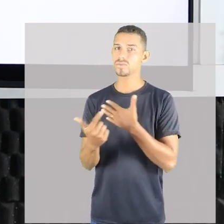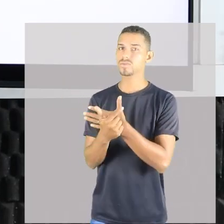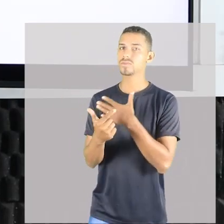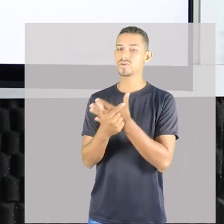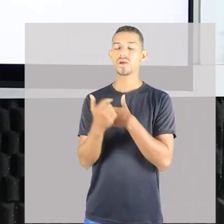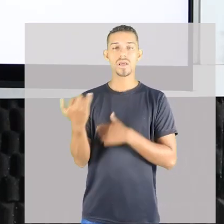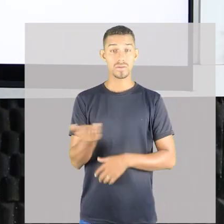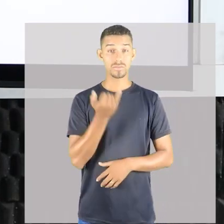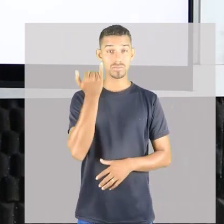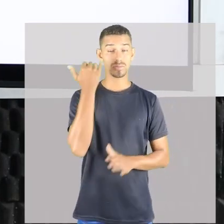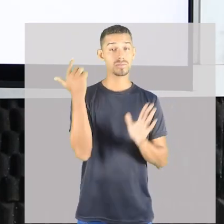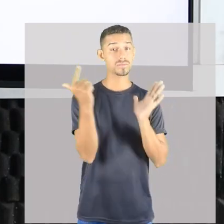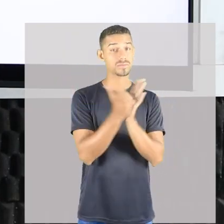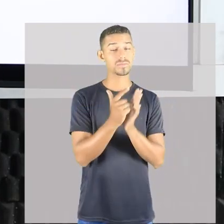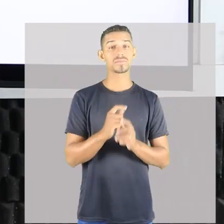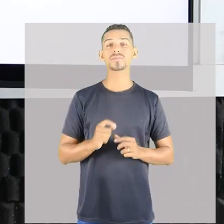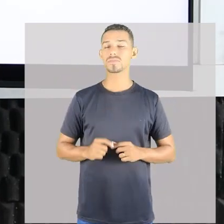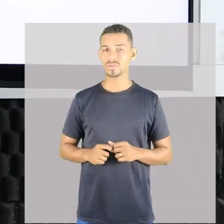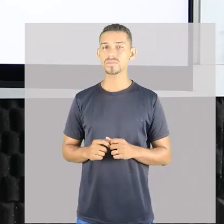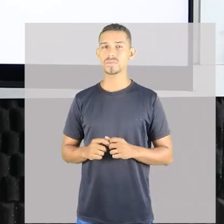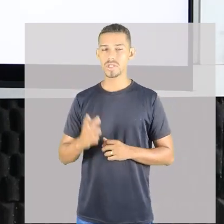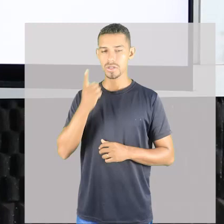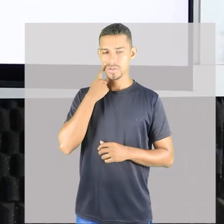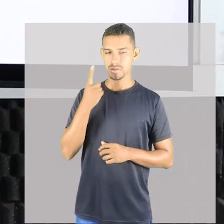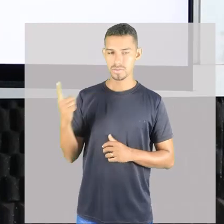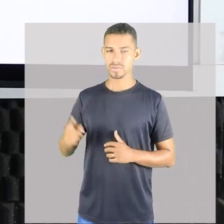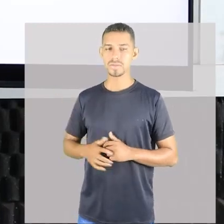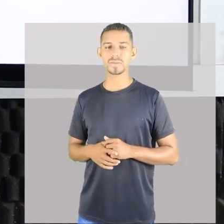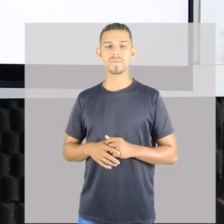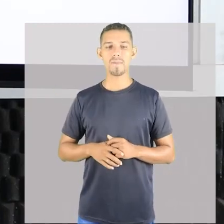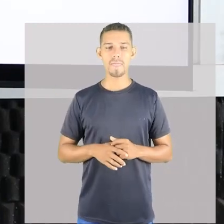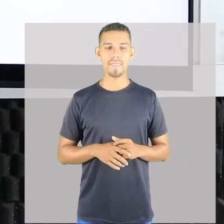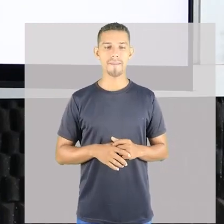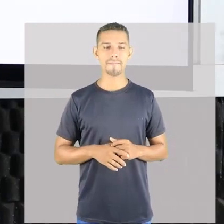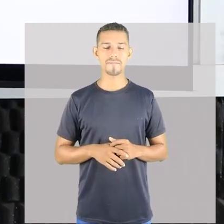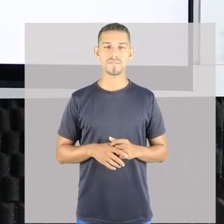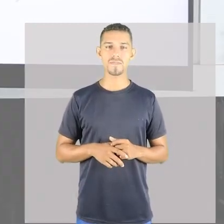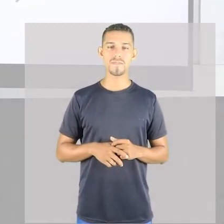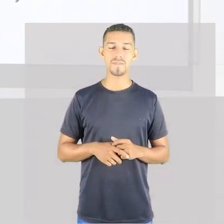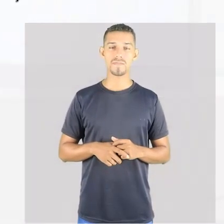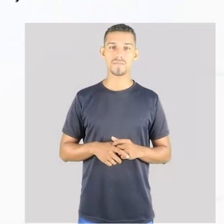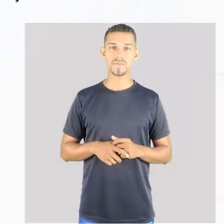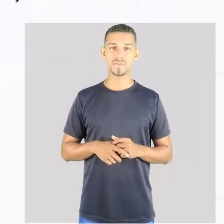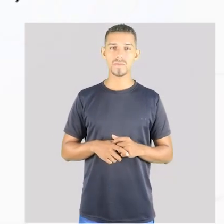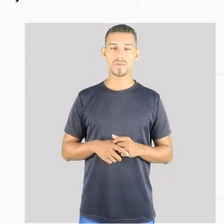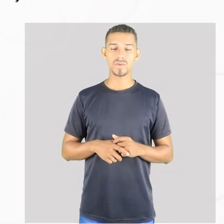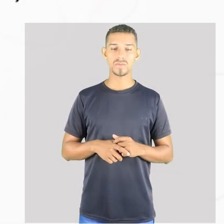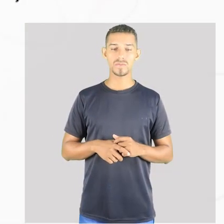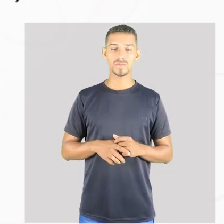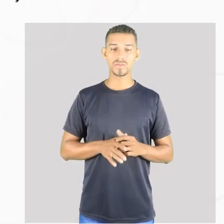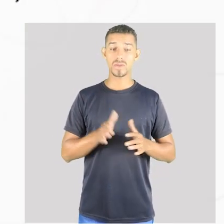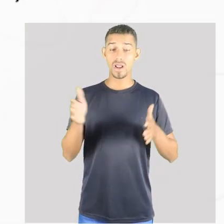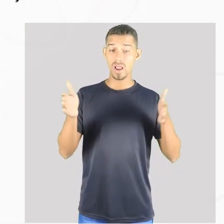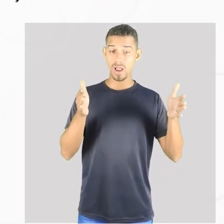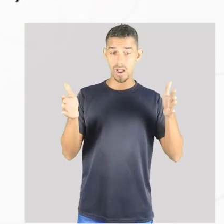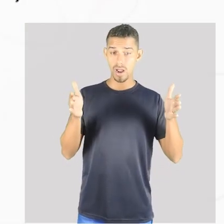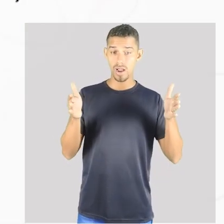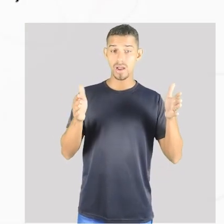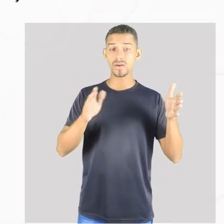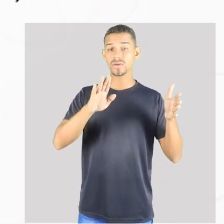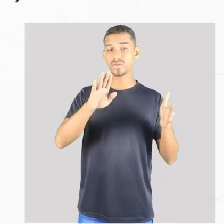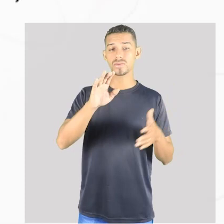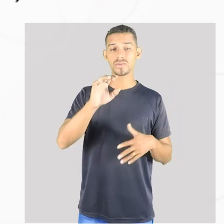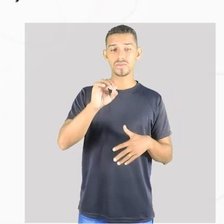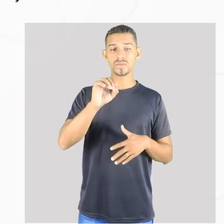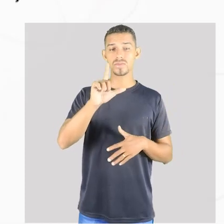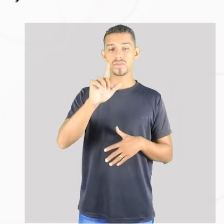muito importante nesse processo. Vamos ver um pouquinho mais sobre isso. E aí nós temos a fase bolchevique da Revolução,